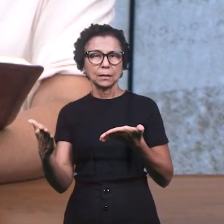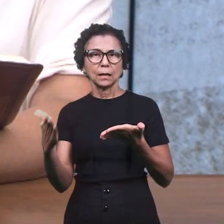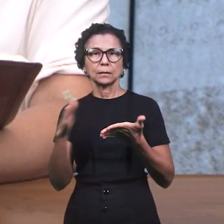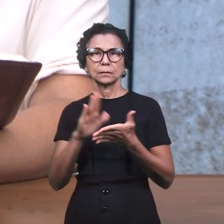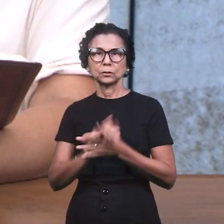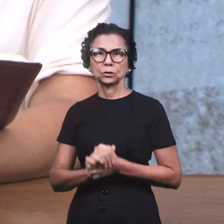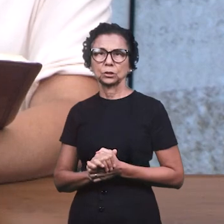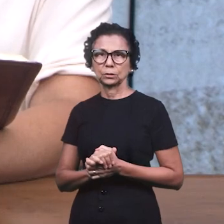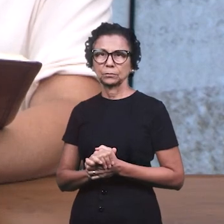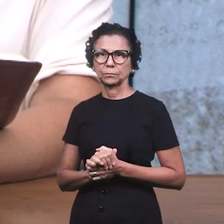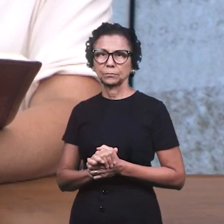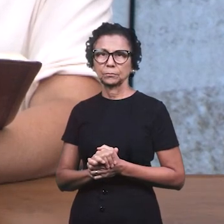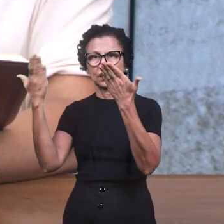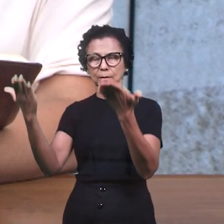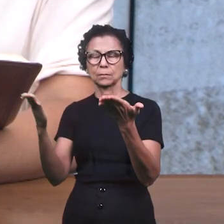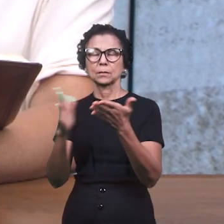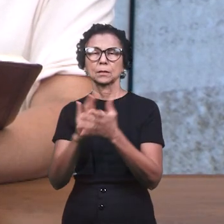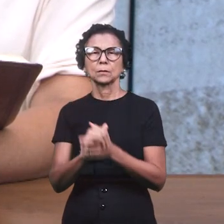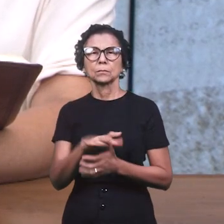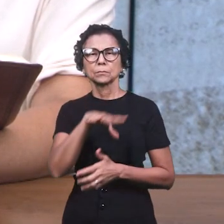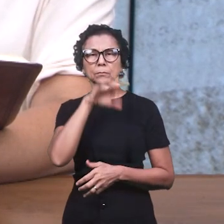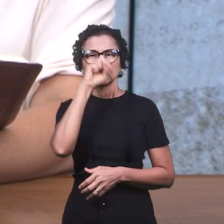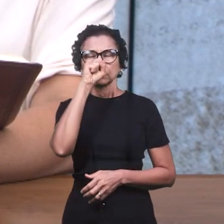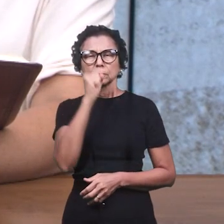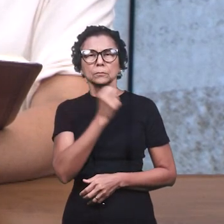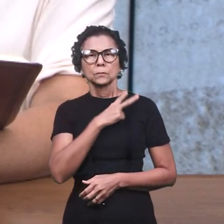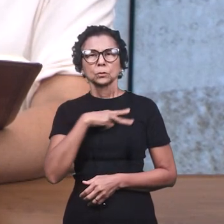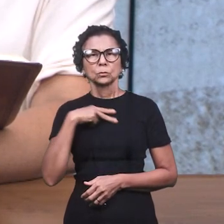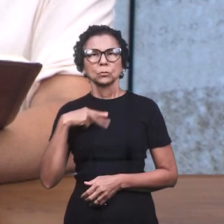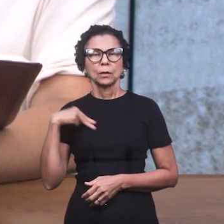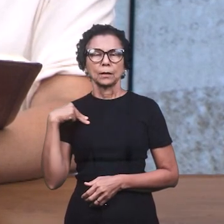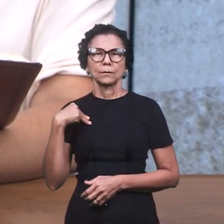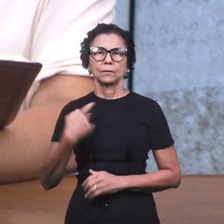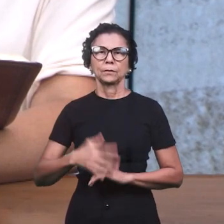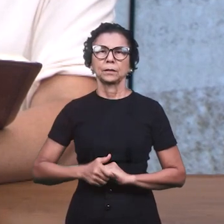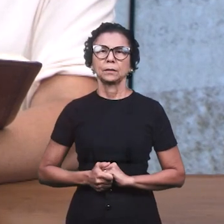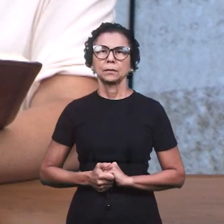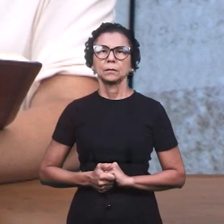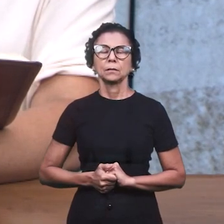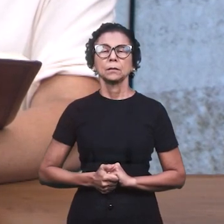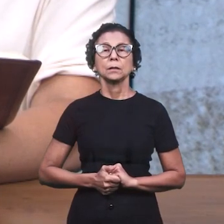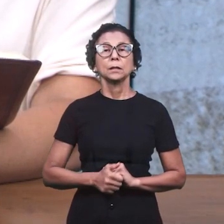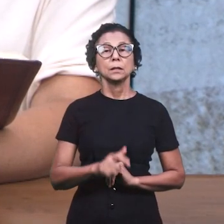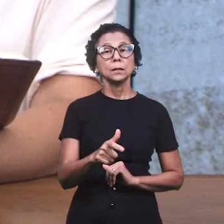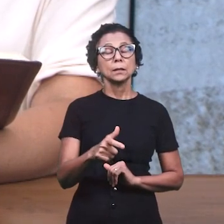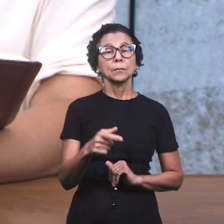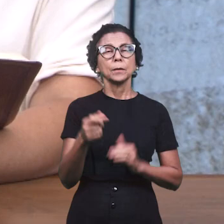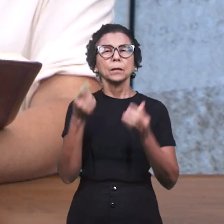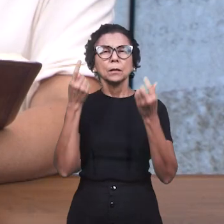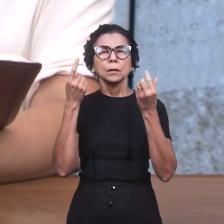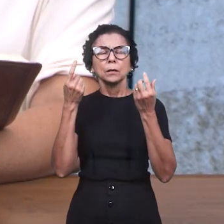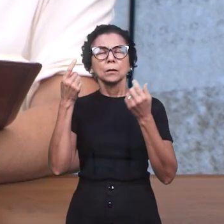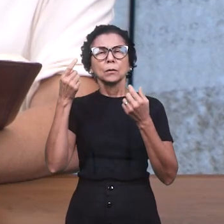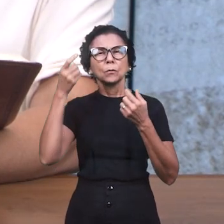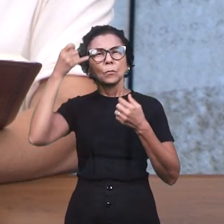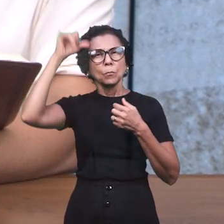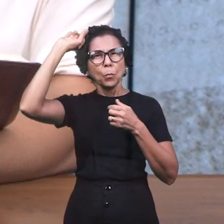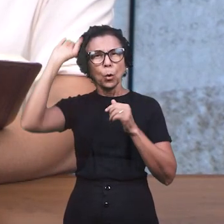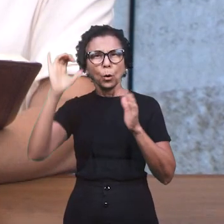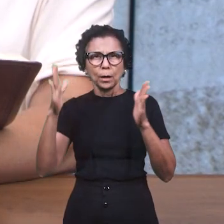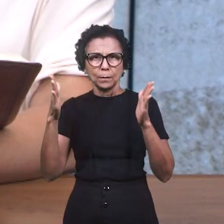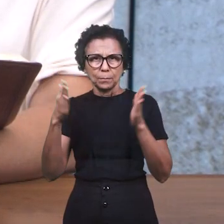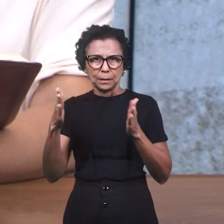Senhor em cheiro suave. E quando preparares novilho para holocausto